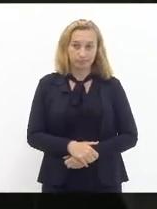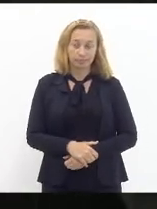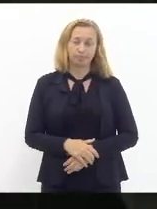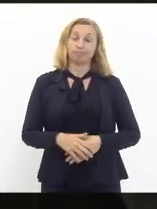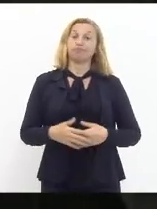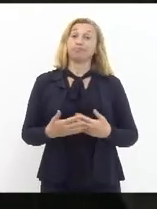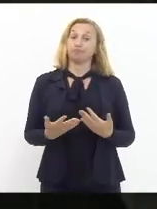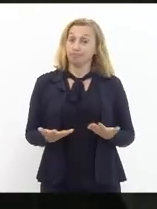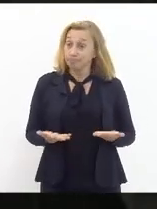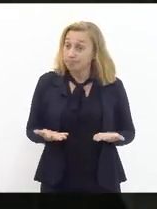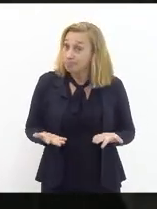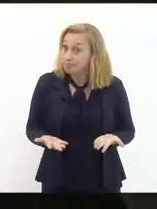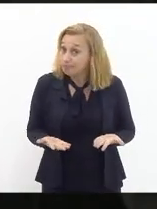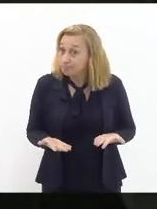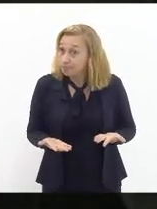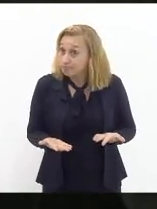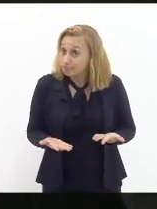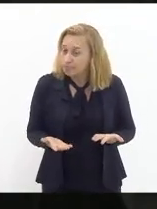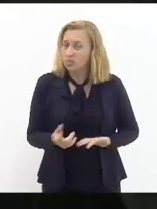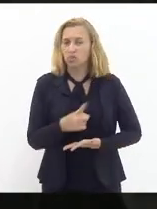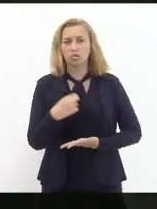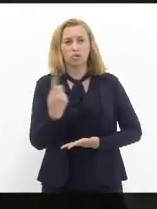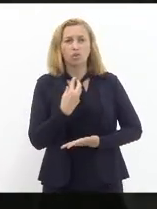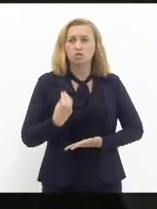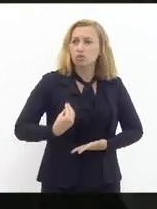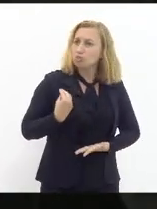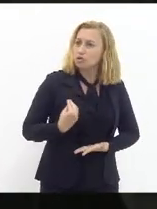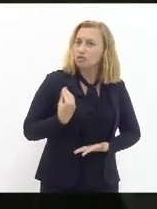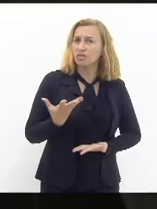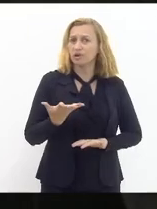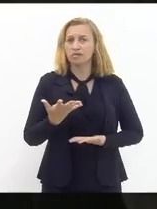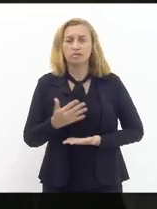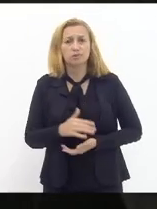Ora, nós estamos vivendo